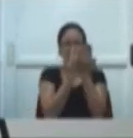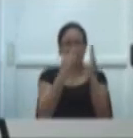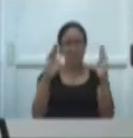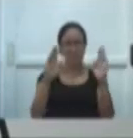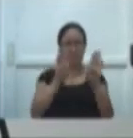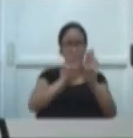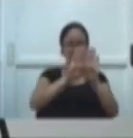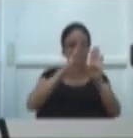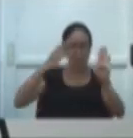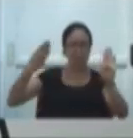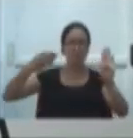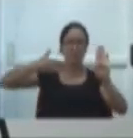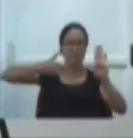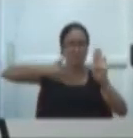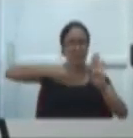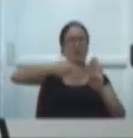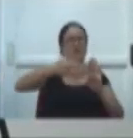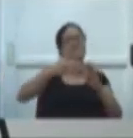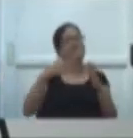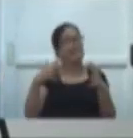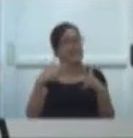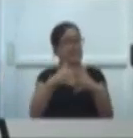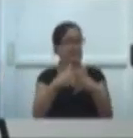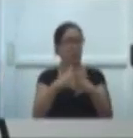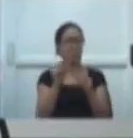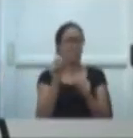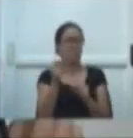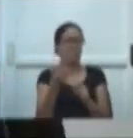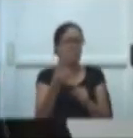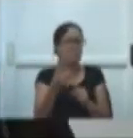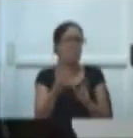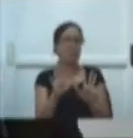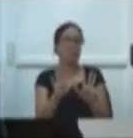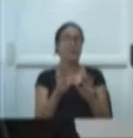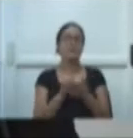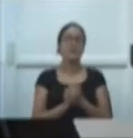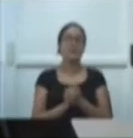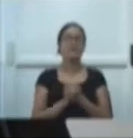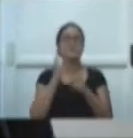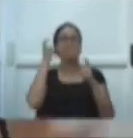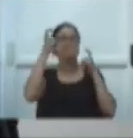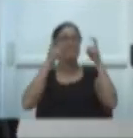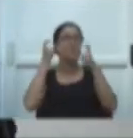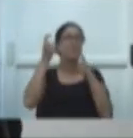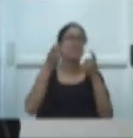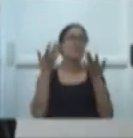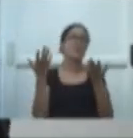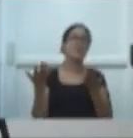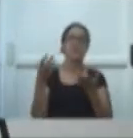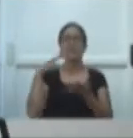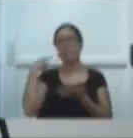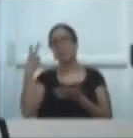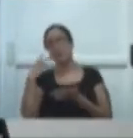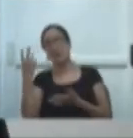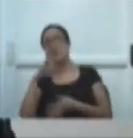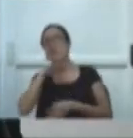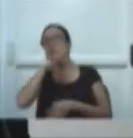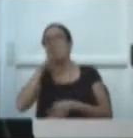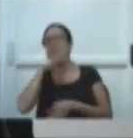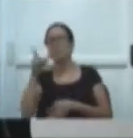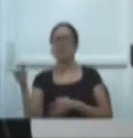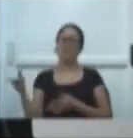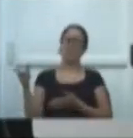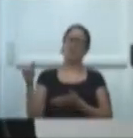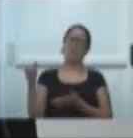com o secretário, e fico preocupada quando o vereador Tigrão coloca que está faltando